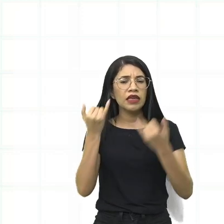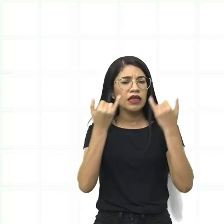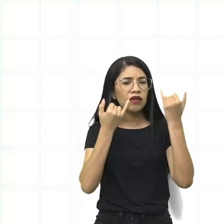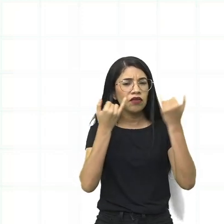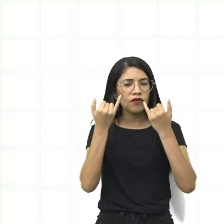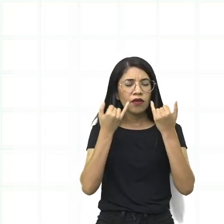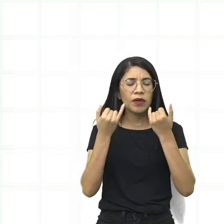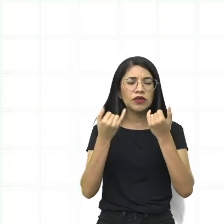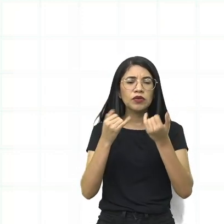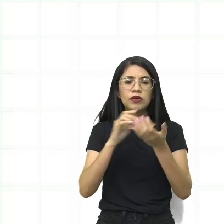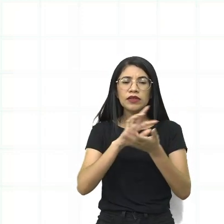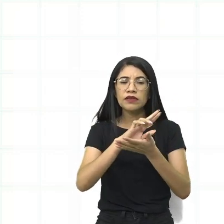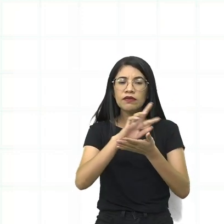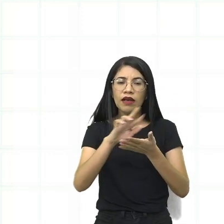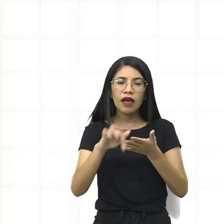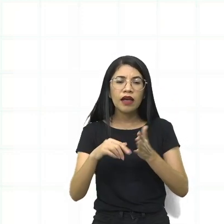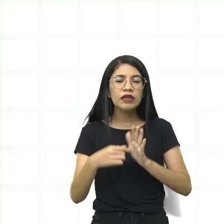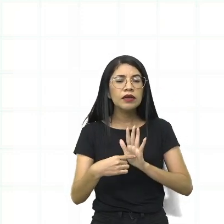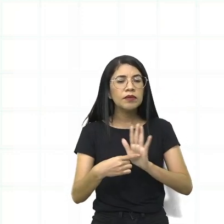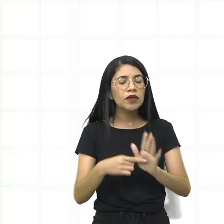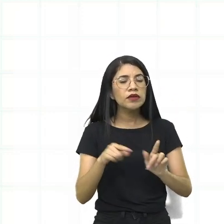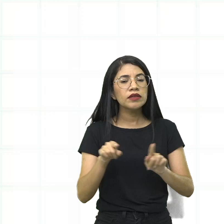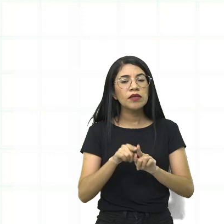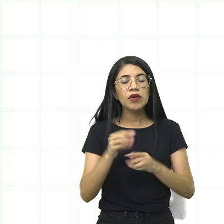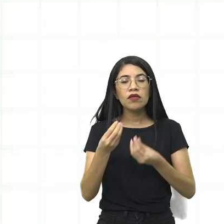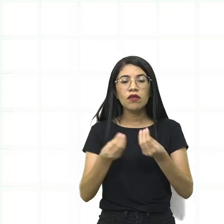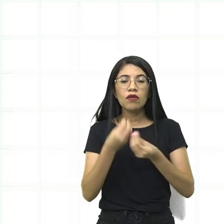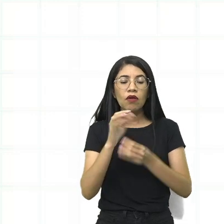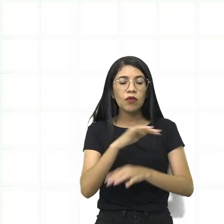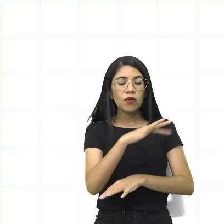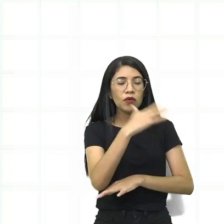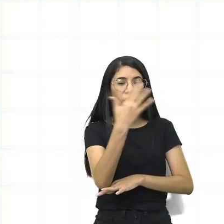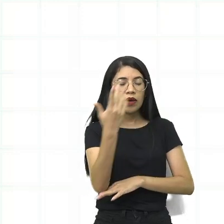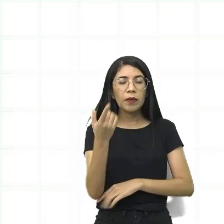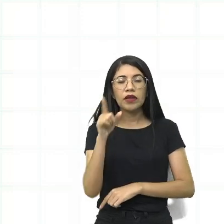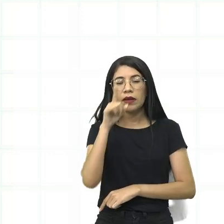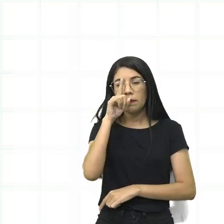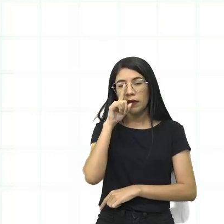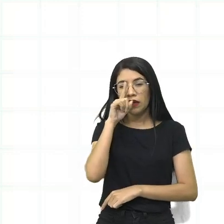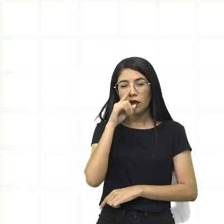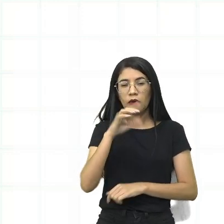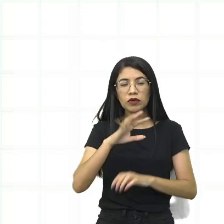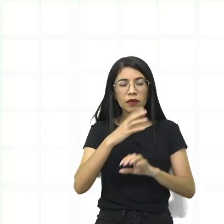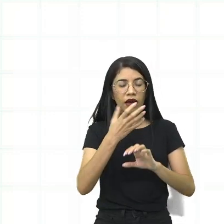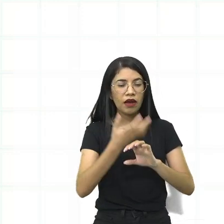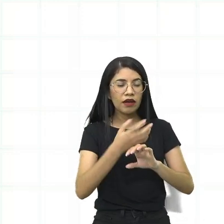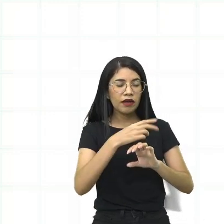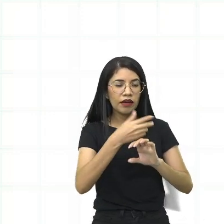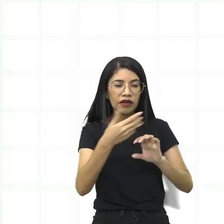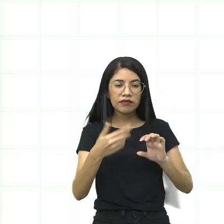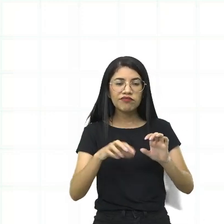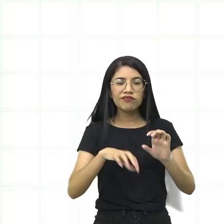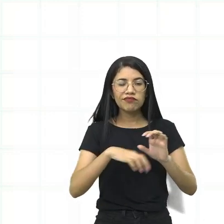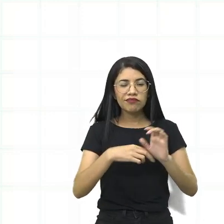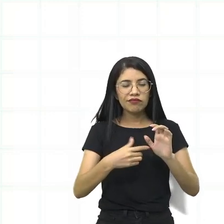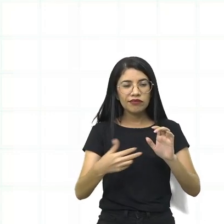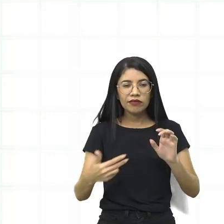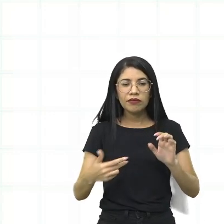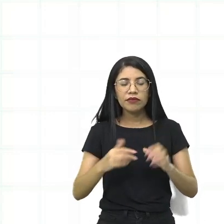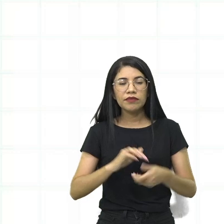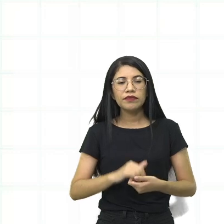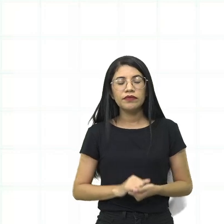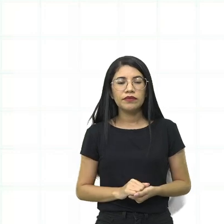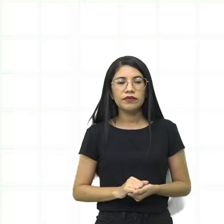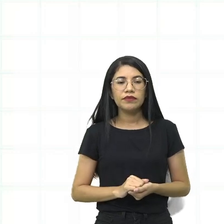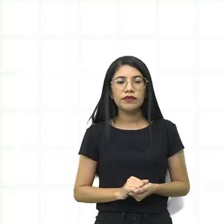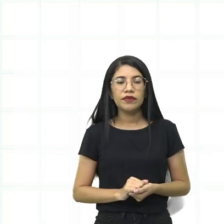né, mostrando como que o desmatamento ameaça a biodiversidade, enfim. Isso aqui é um fato.